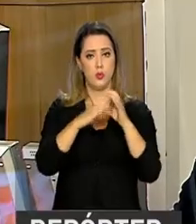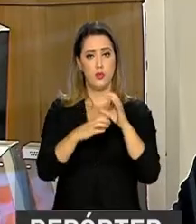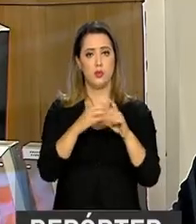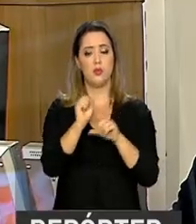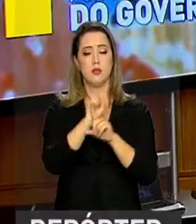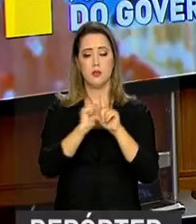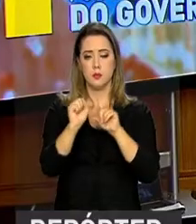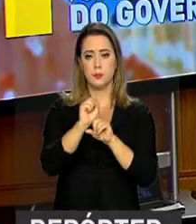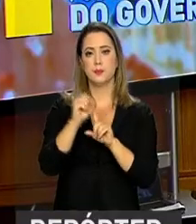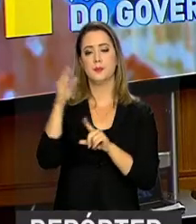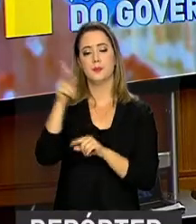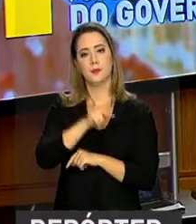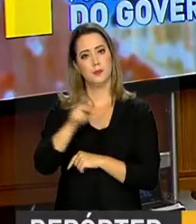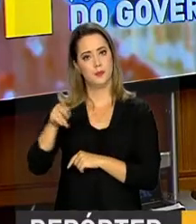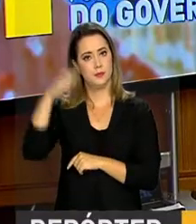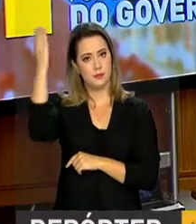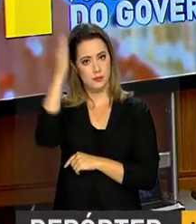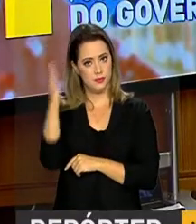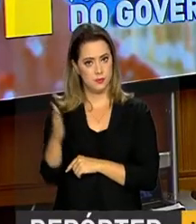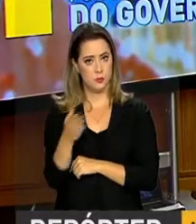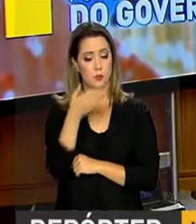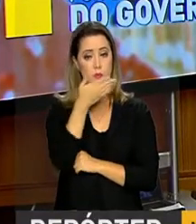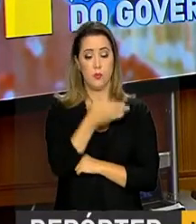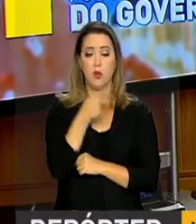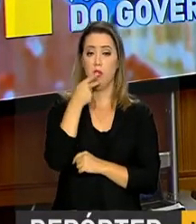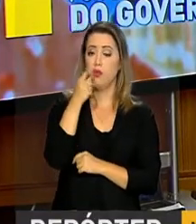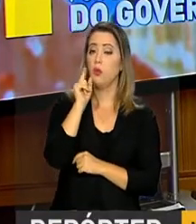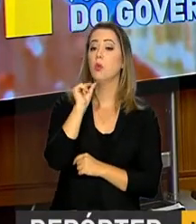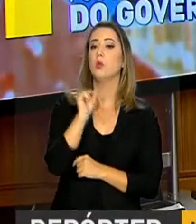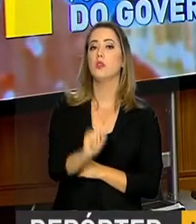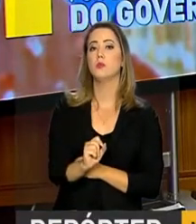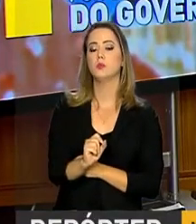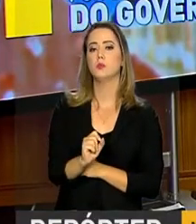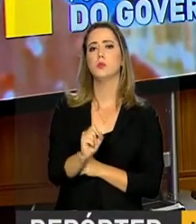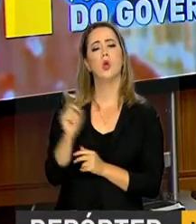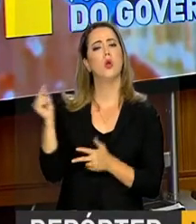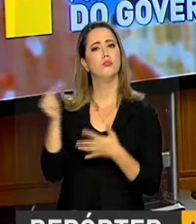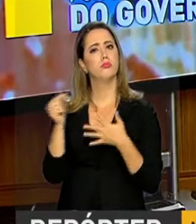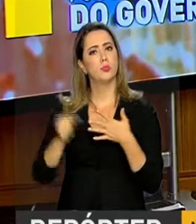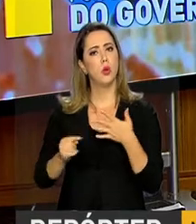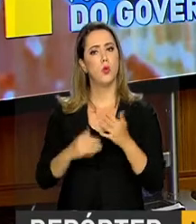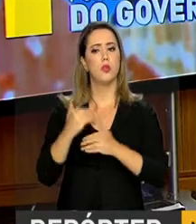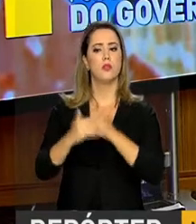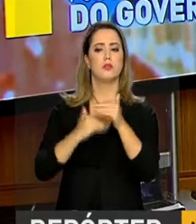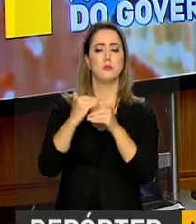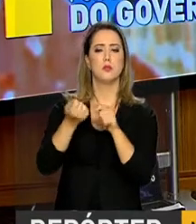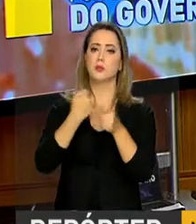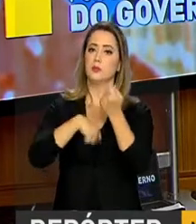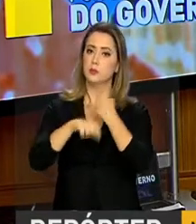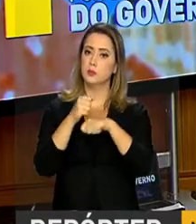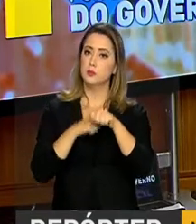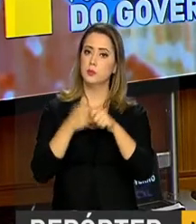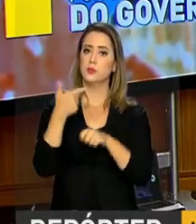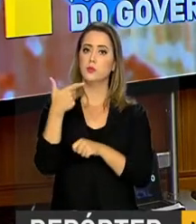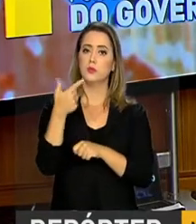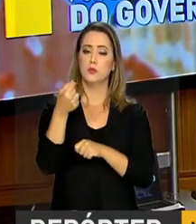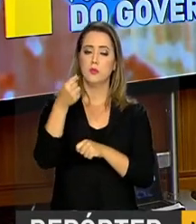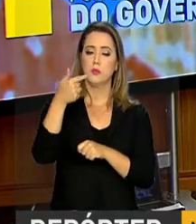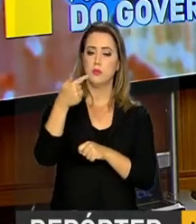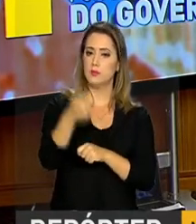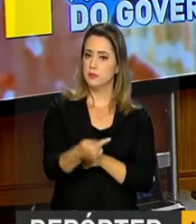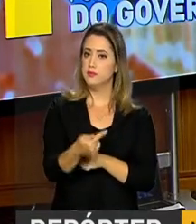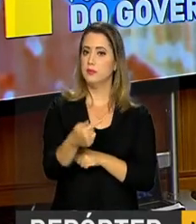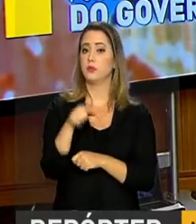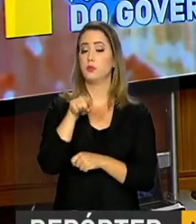república na entrevista henrique meirelles falou sobre a perspectiva de crescimento da economia em 2017